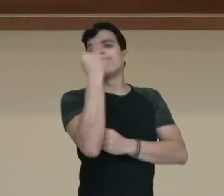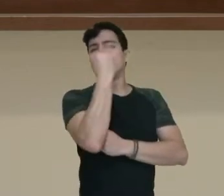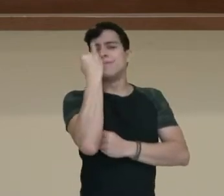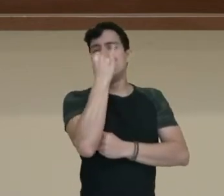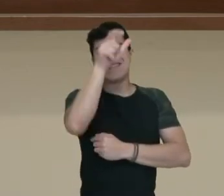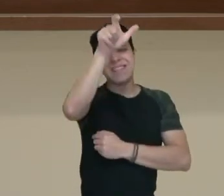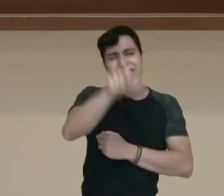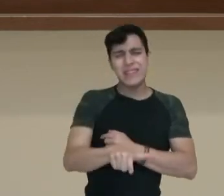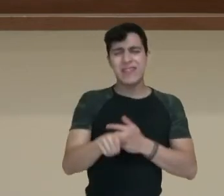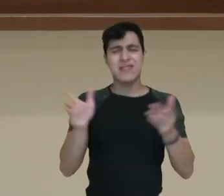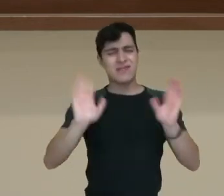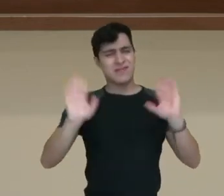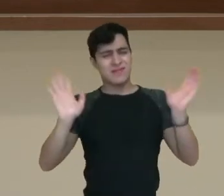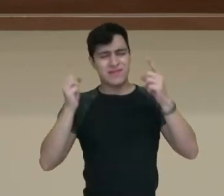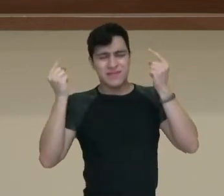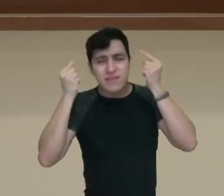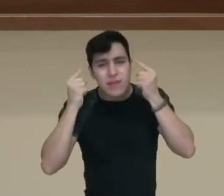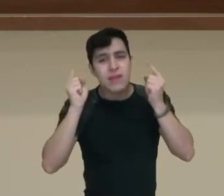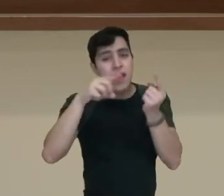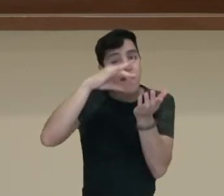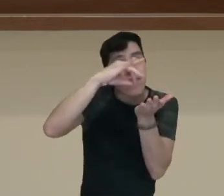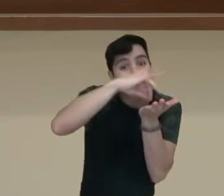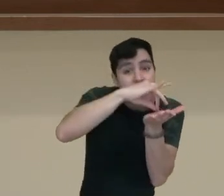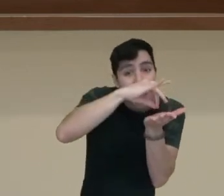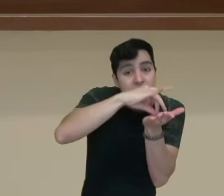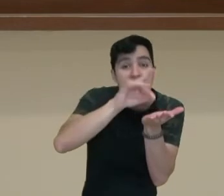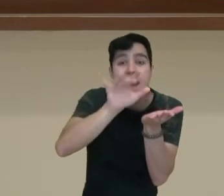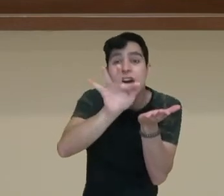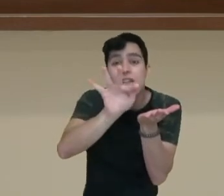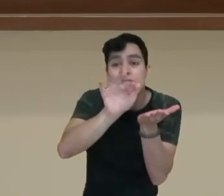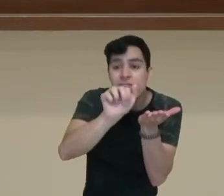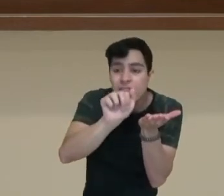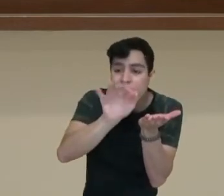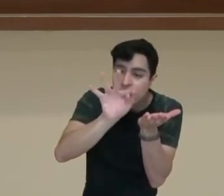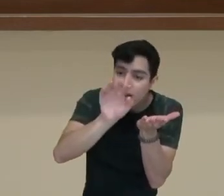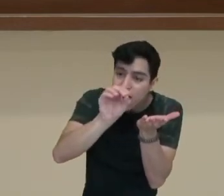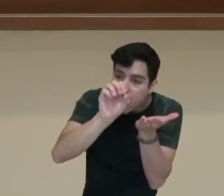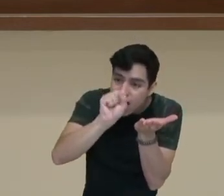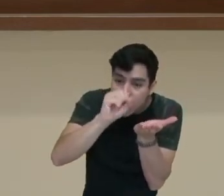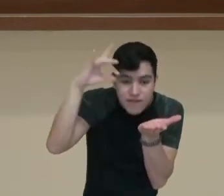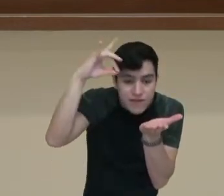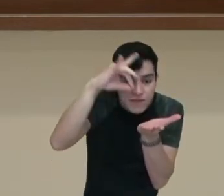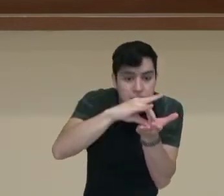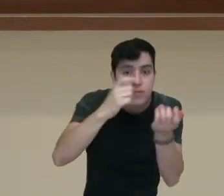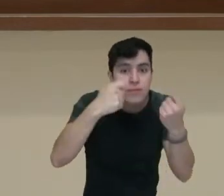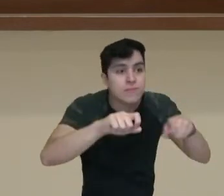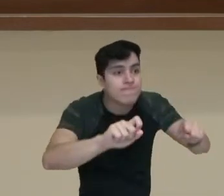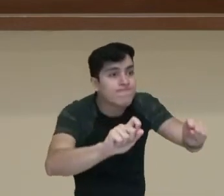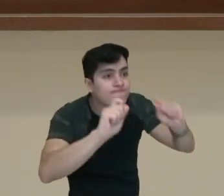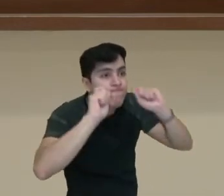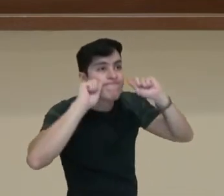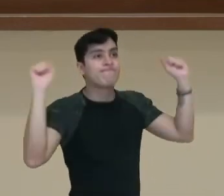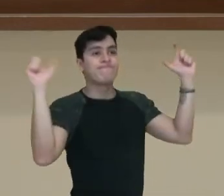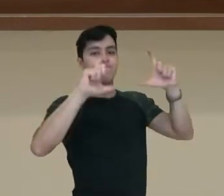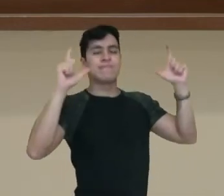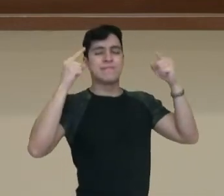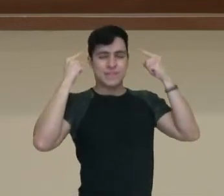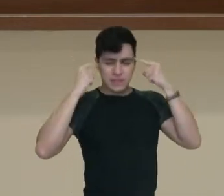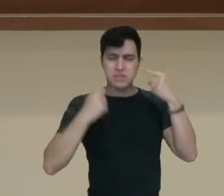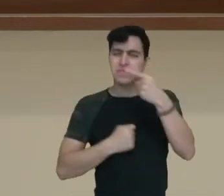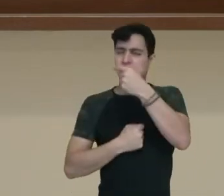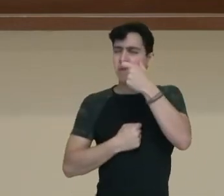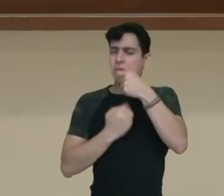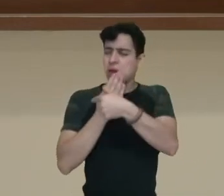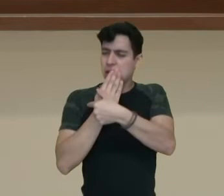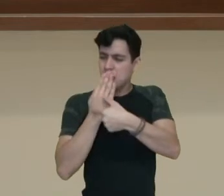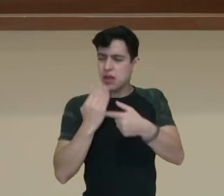relevante. São os fatos que precisam estar em destaque, não a pessoa propriamente dita. Então aqui sim, a autora do